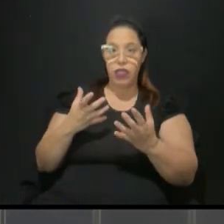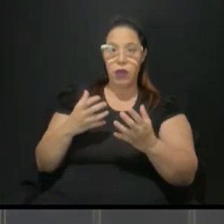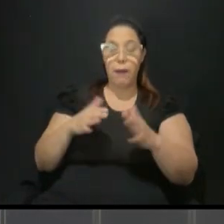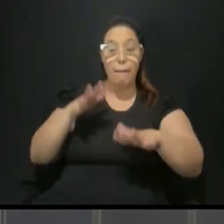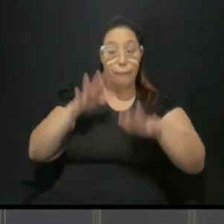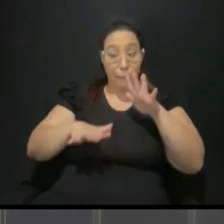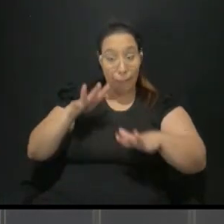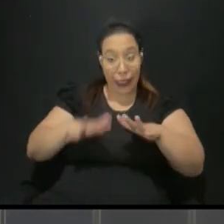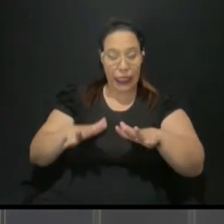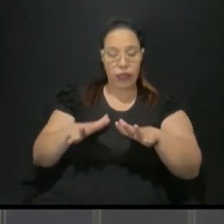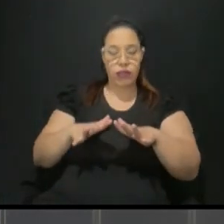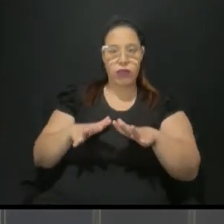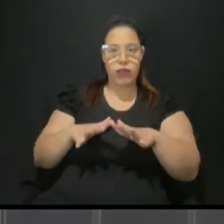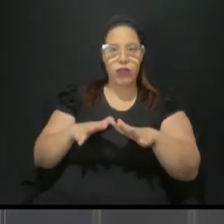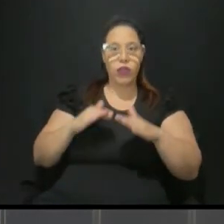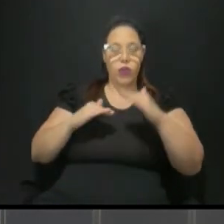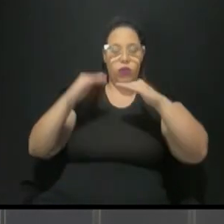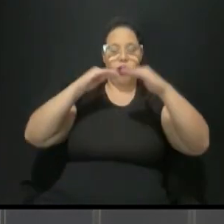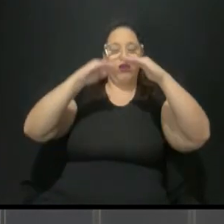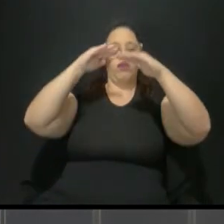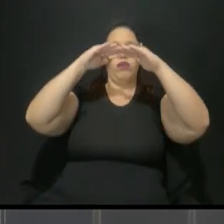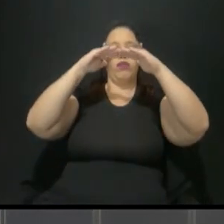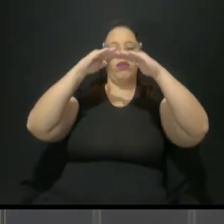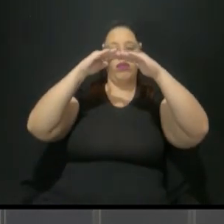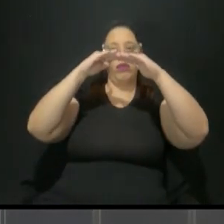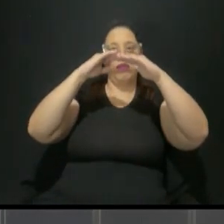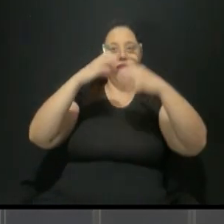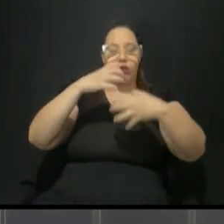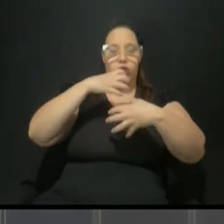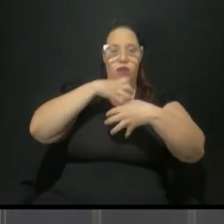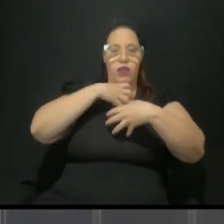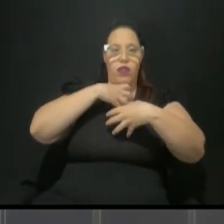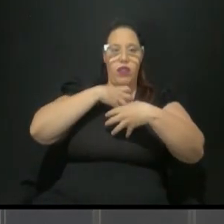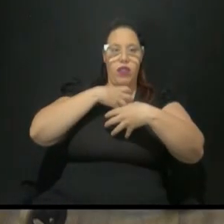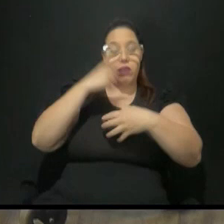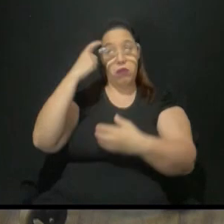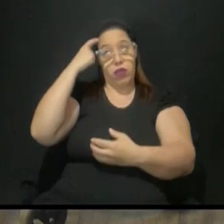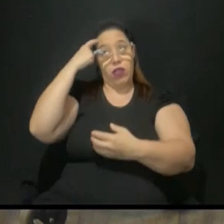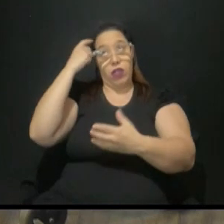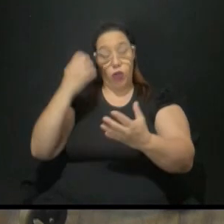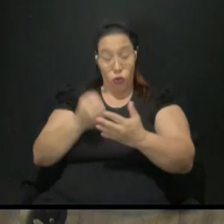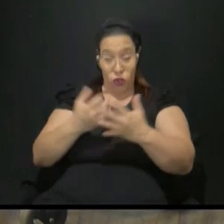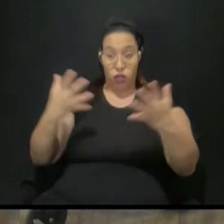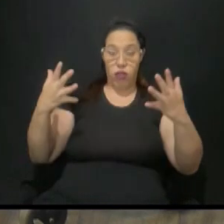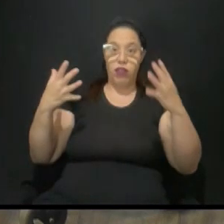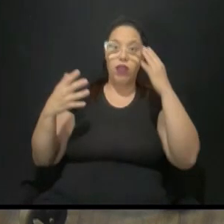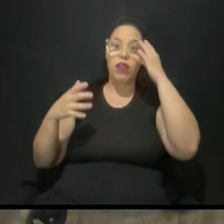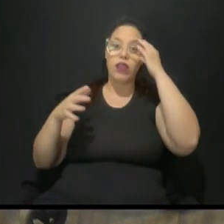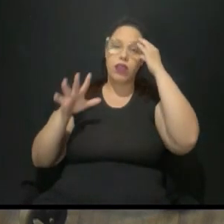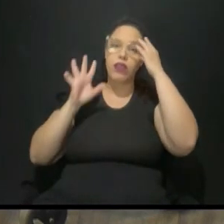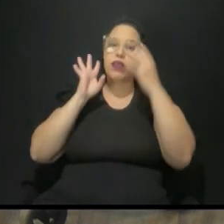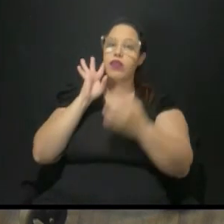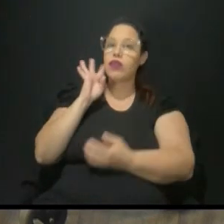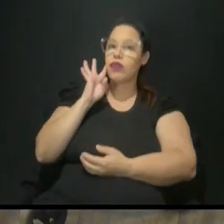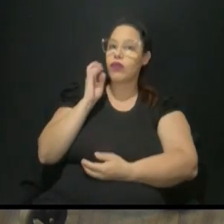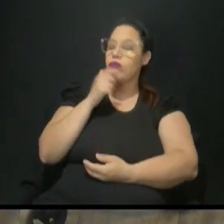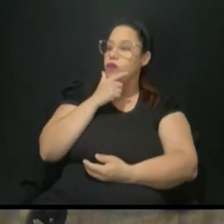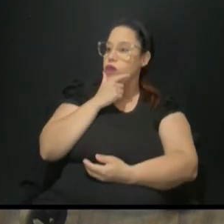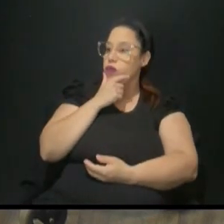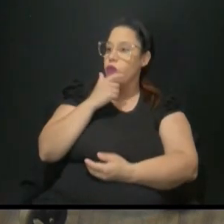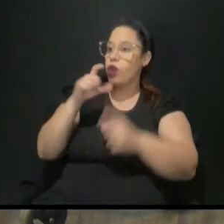eu desenvolvo as questões do sentir, o pensar e o agir. Ô, Ademir, a gente até falava sobre essa questão da nomenclatura,